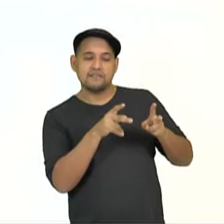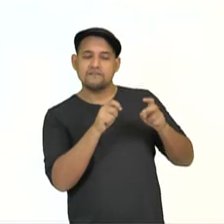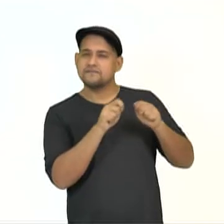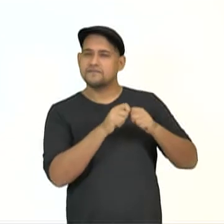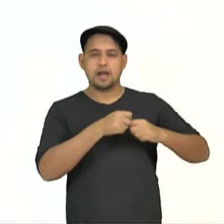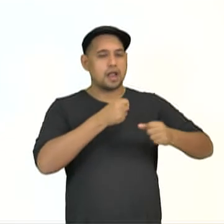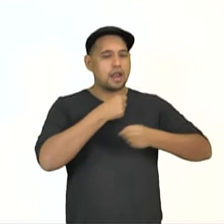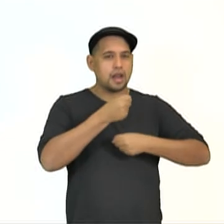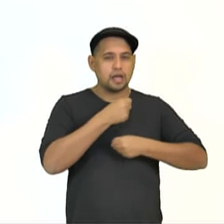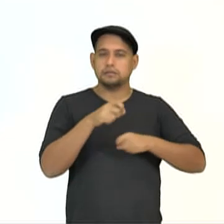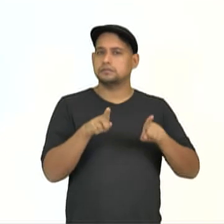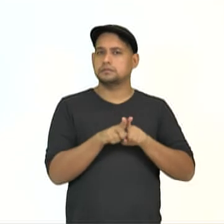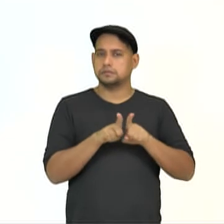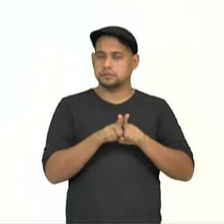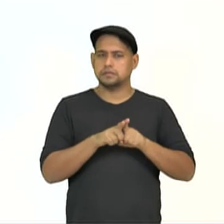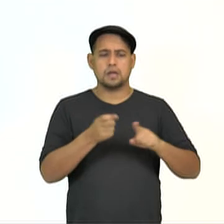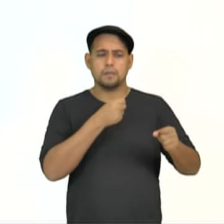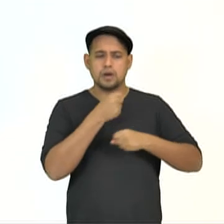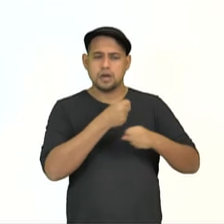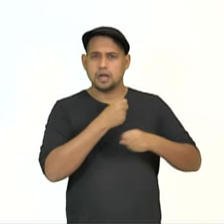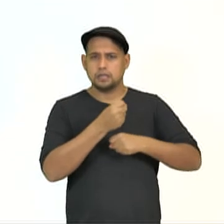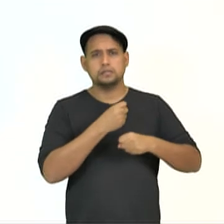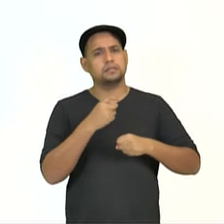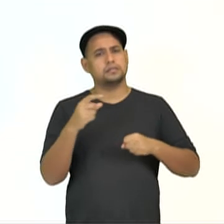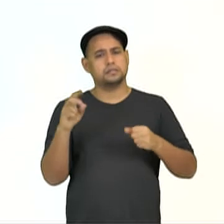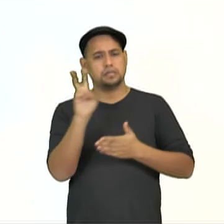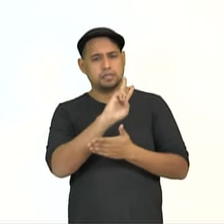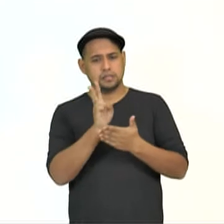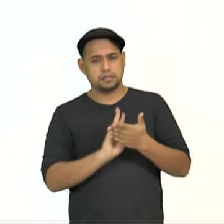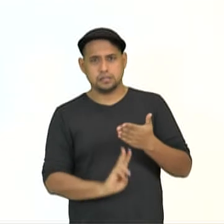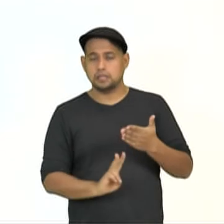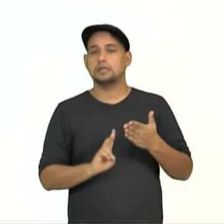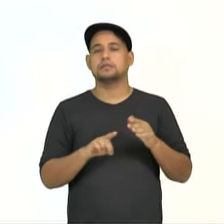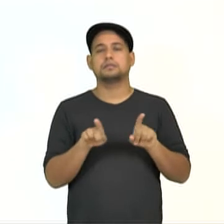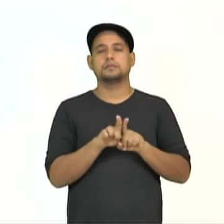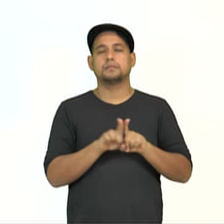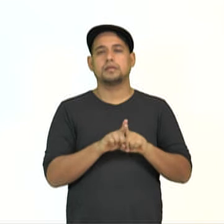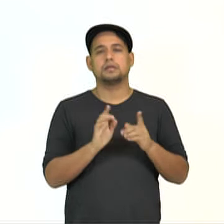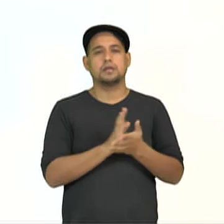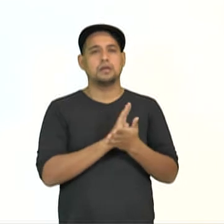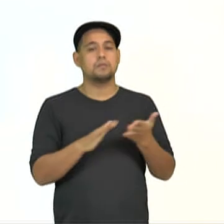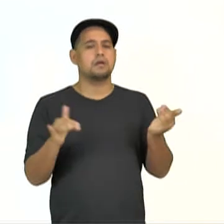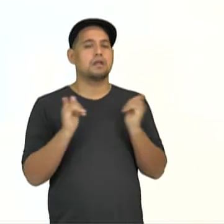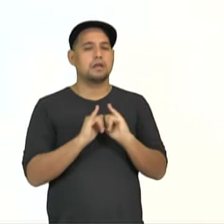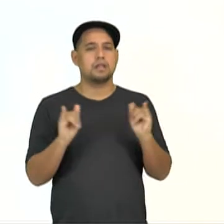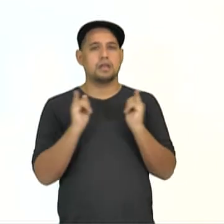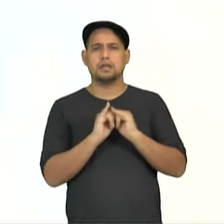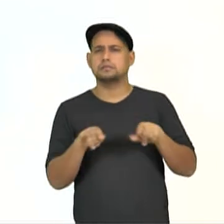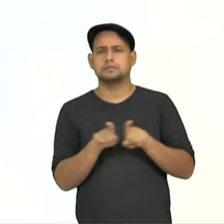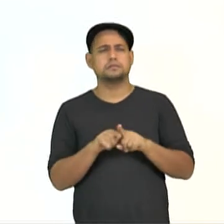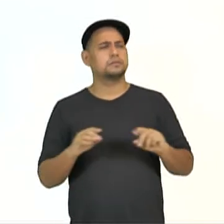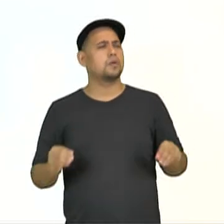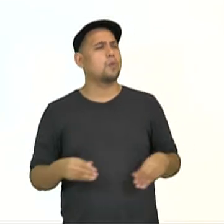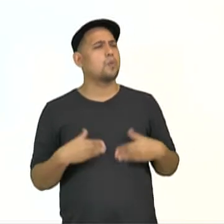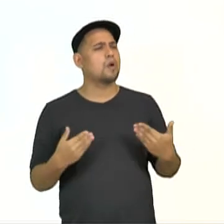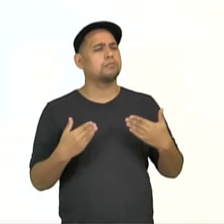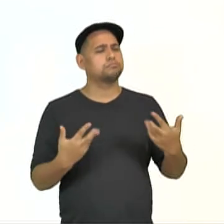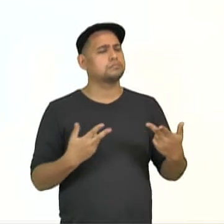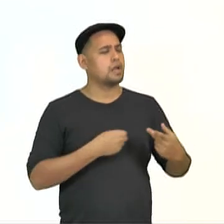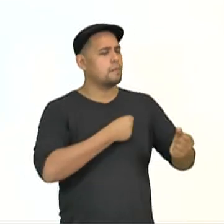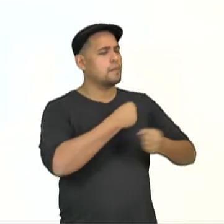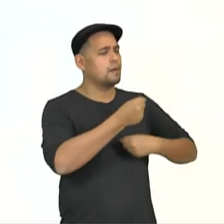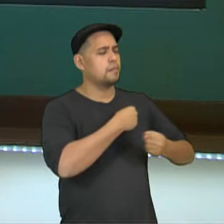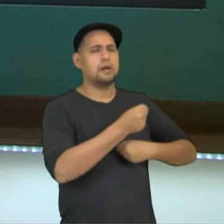uma reportagem, nós lemos trecho de uma notícia sobre esse fato noticiado, quais aspectos sua